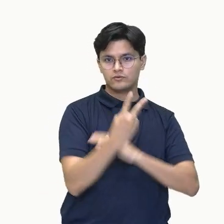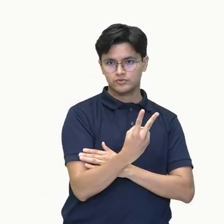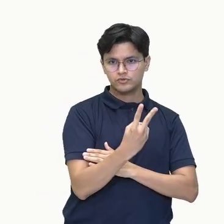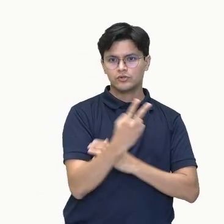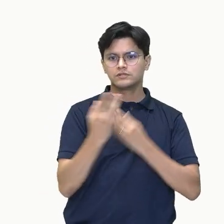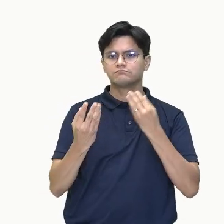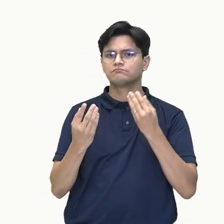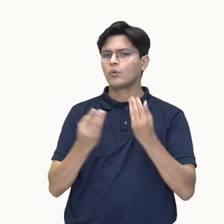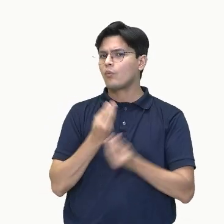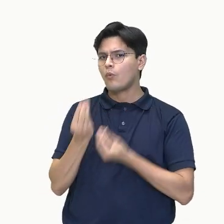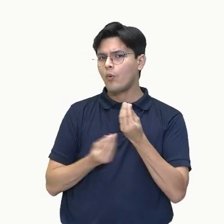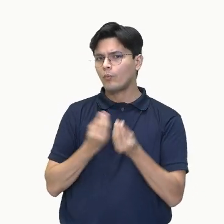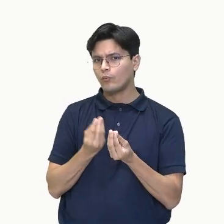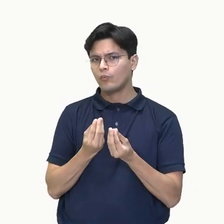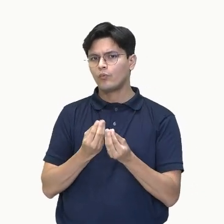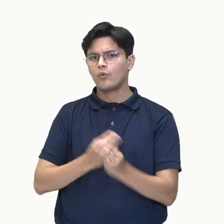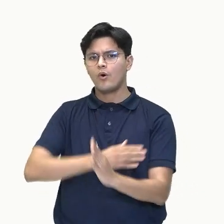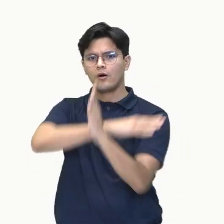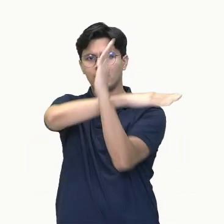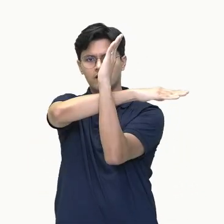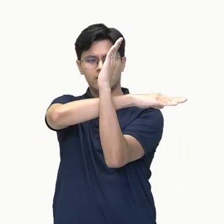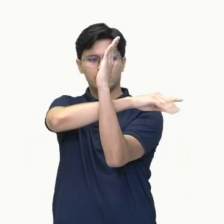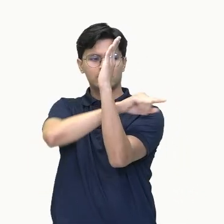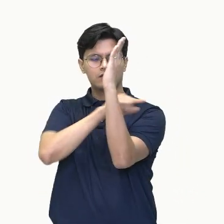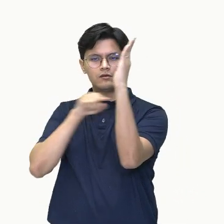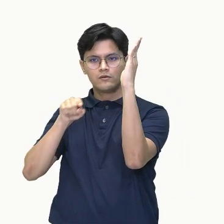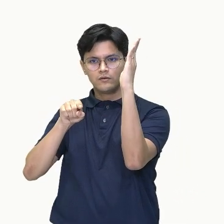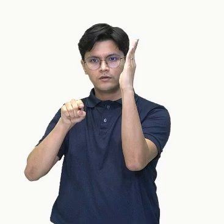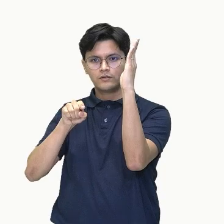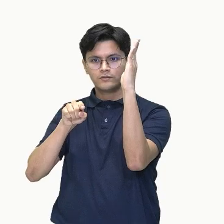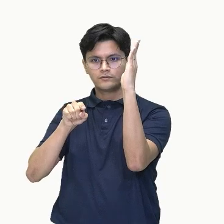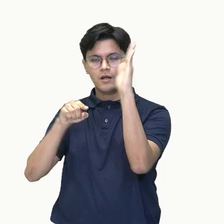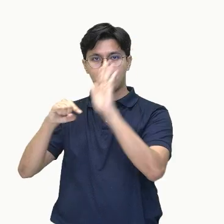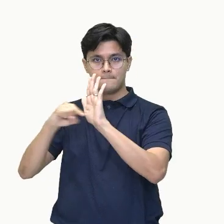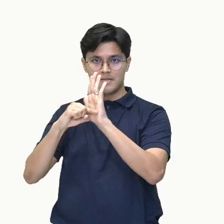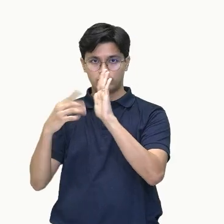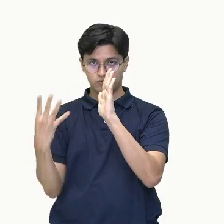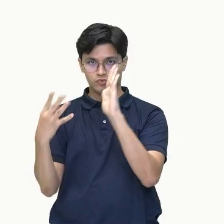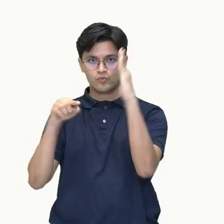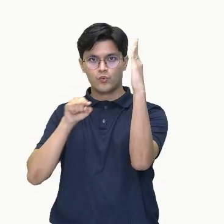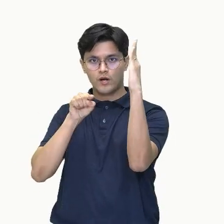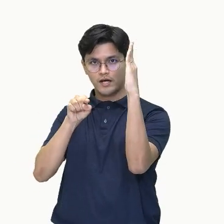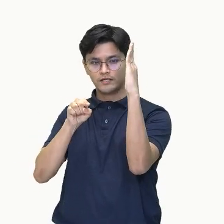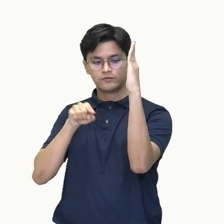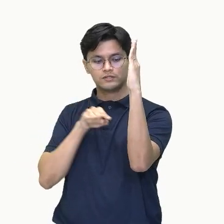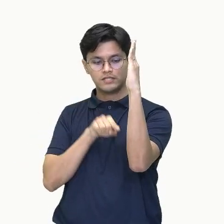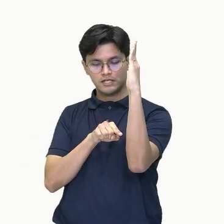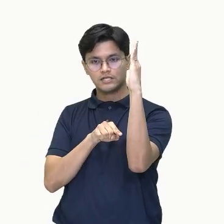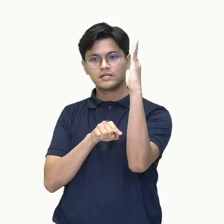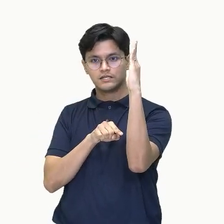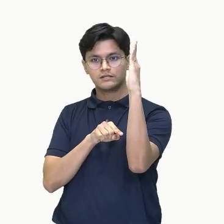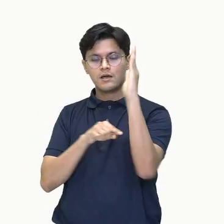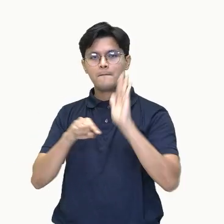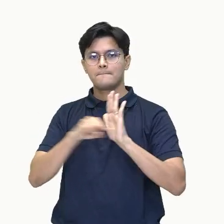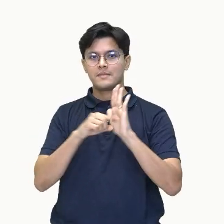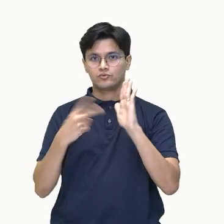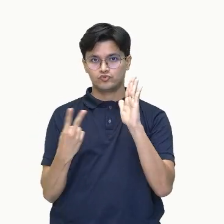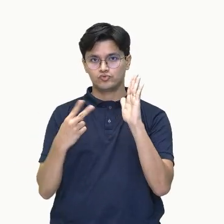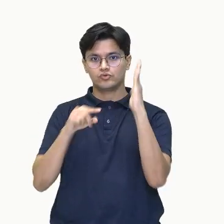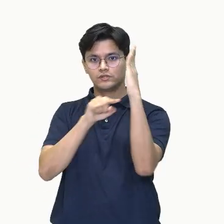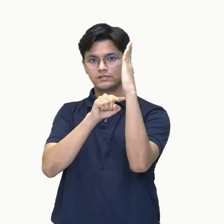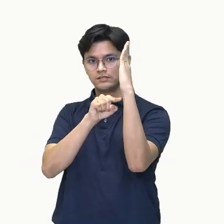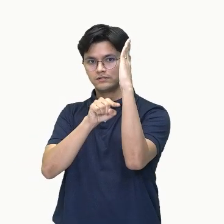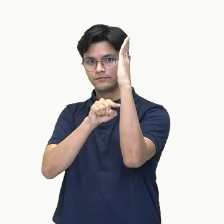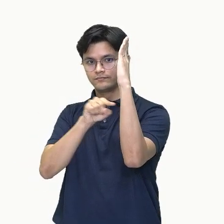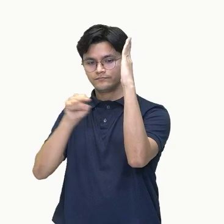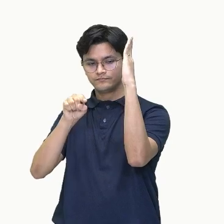do X, tudo bem? Fazer sempre ali certinho e menos 2 no Y. Nós vamos aqui no menos 2 do Y